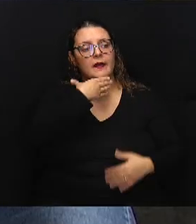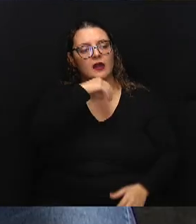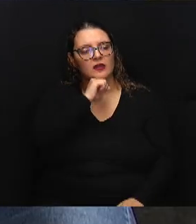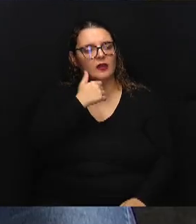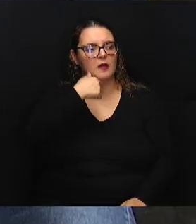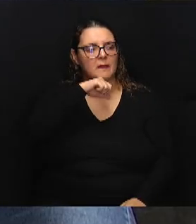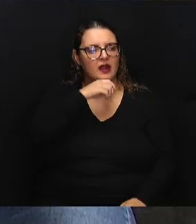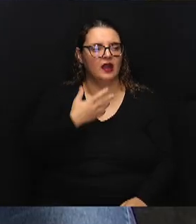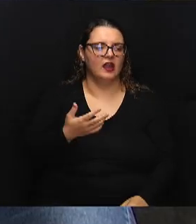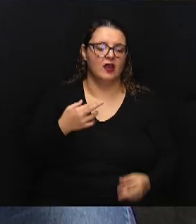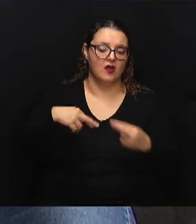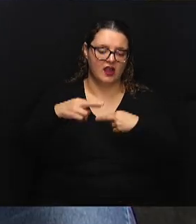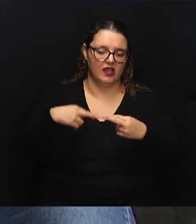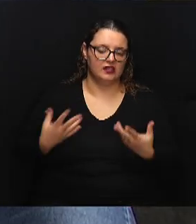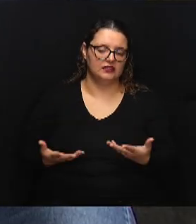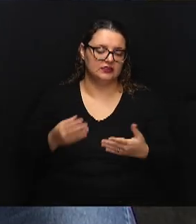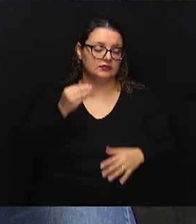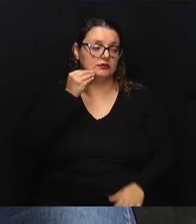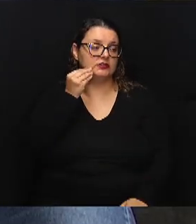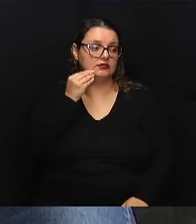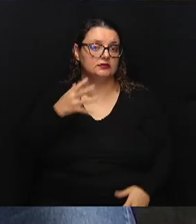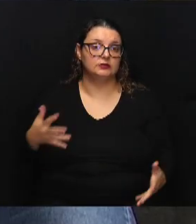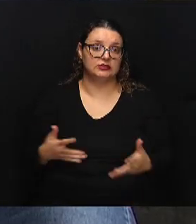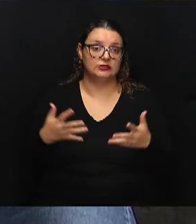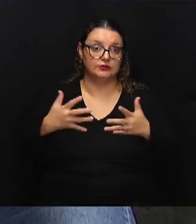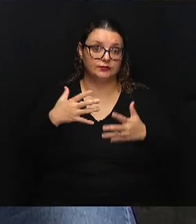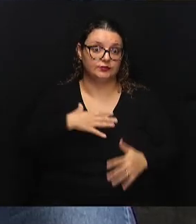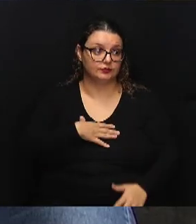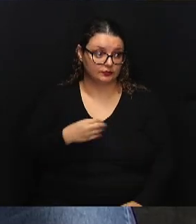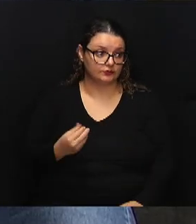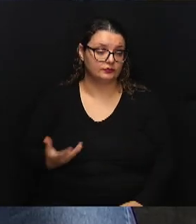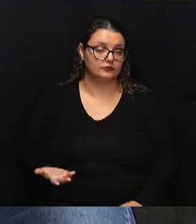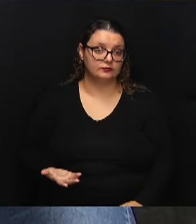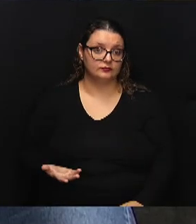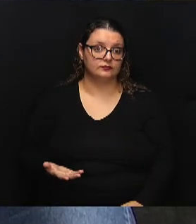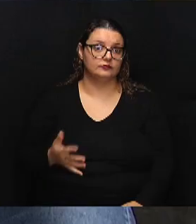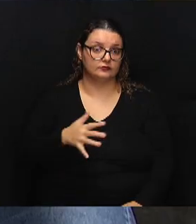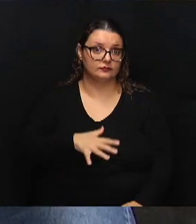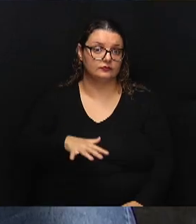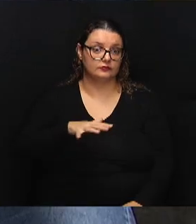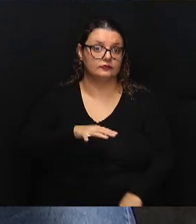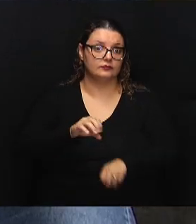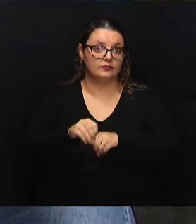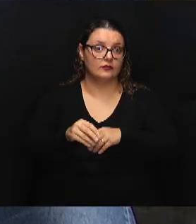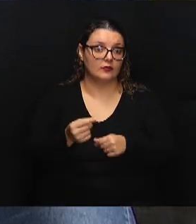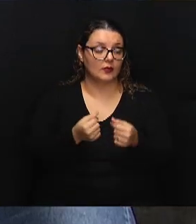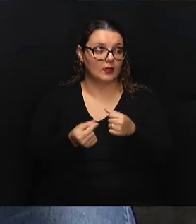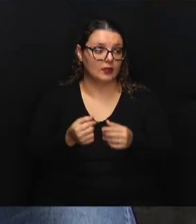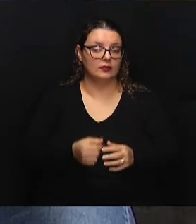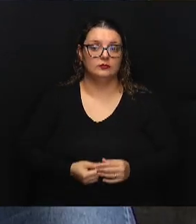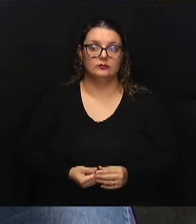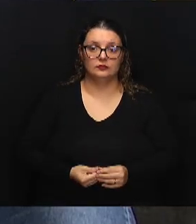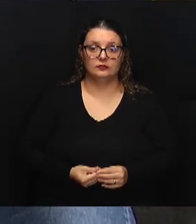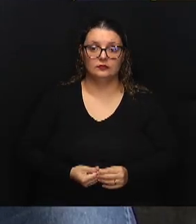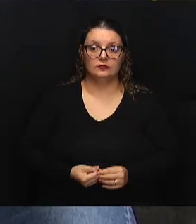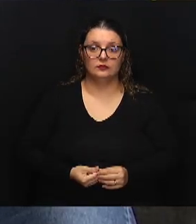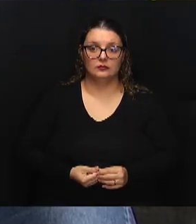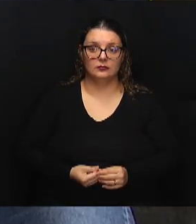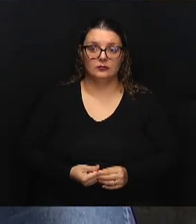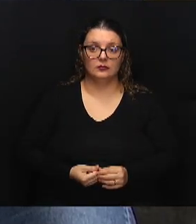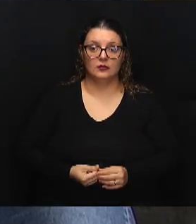aí para tentar também incentivar os filhos nessa área de educação financeira?